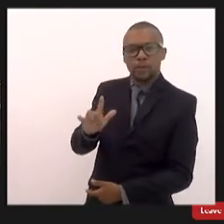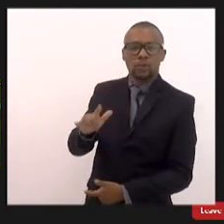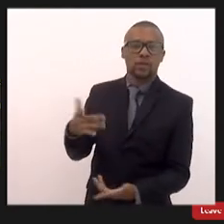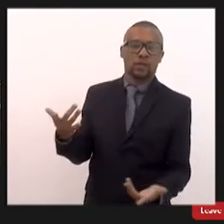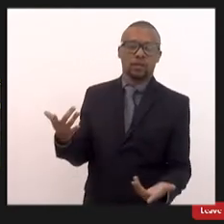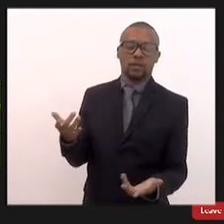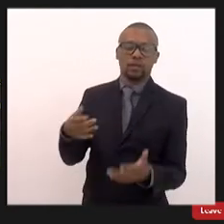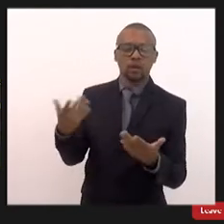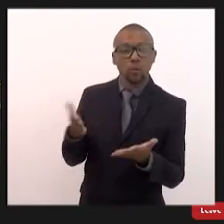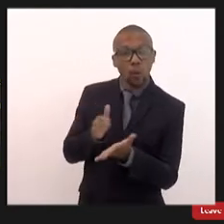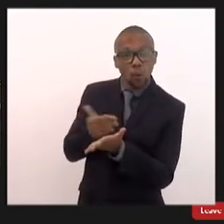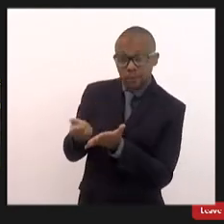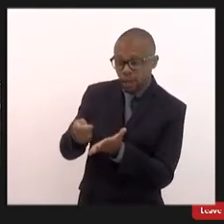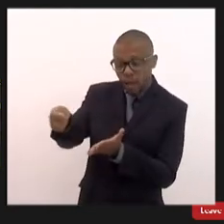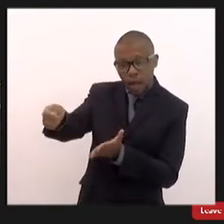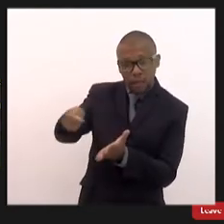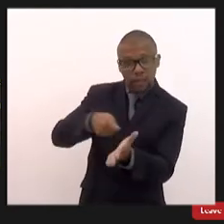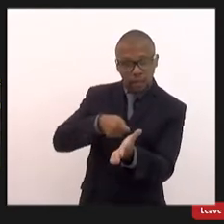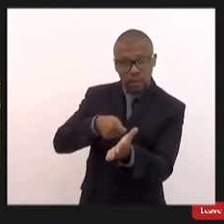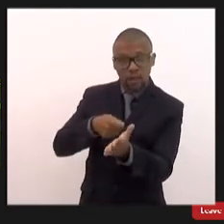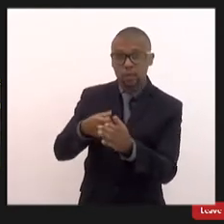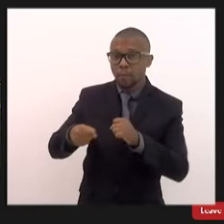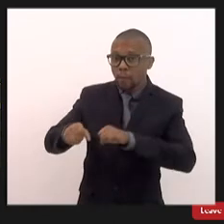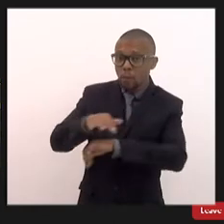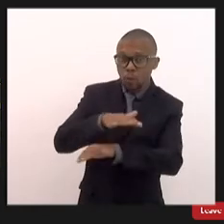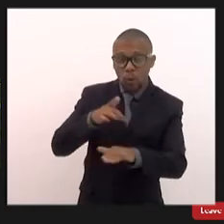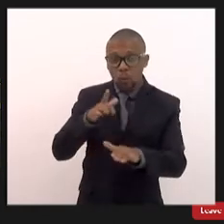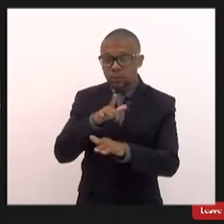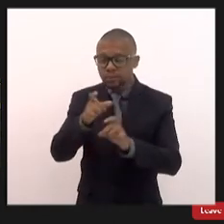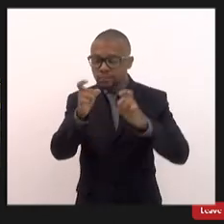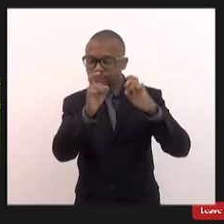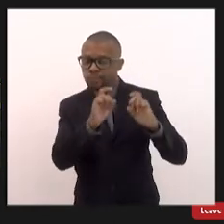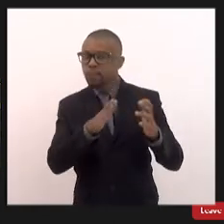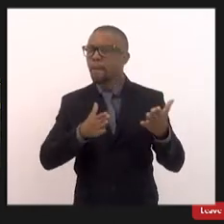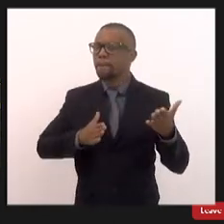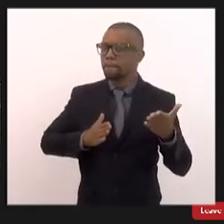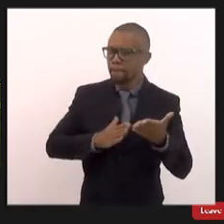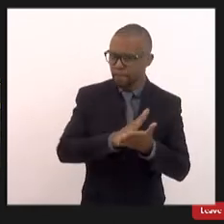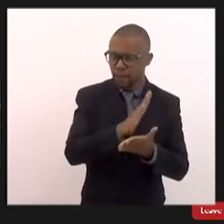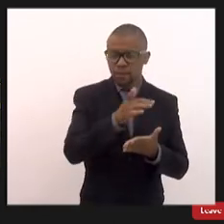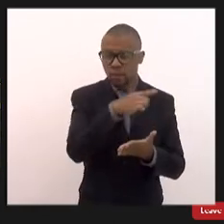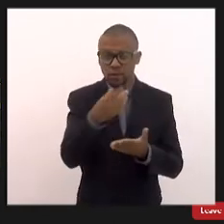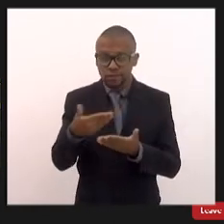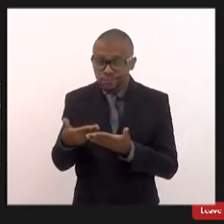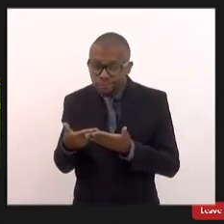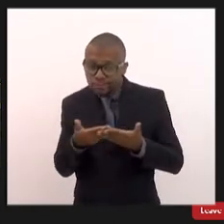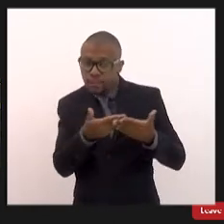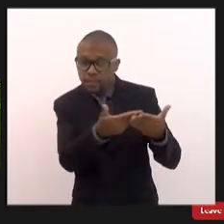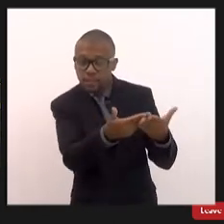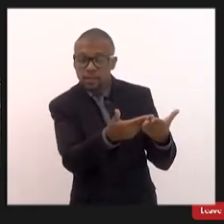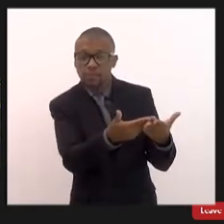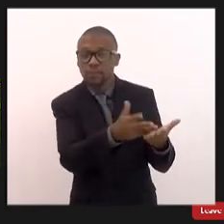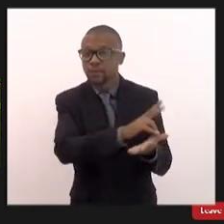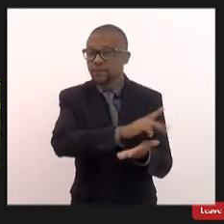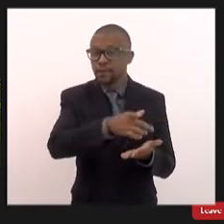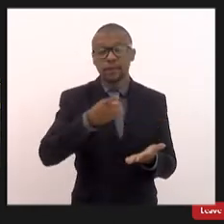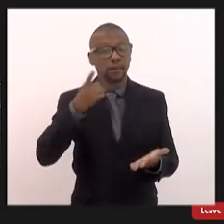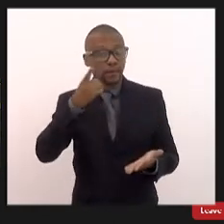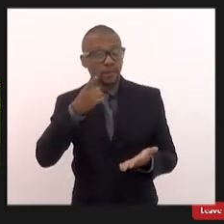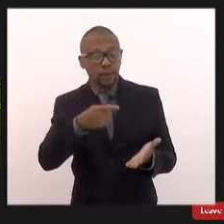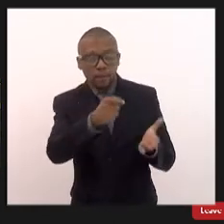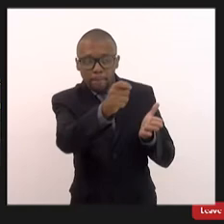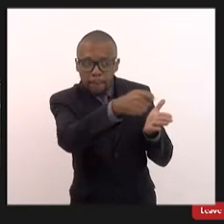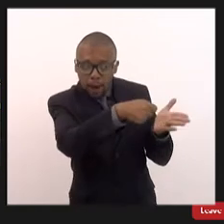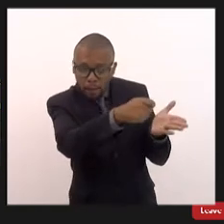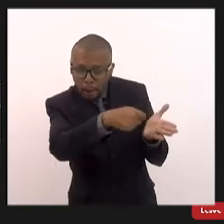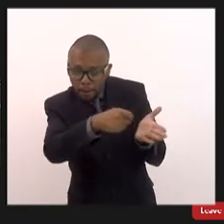que o movimento passou na Alerj, né, para diversos deputados assinarem, e depois veio a